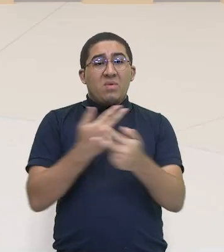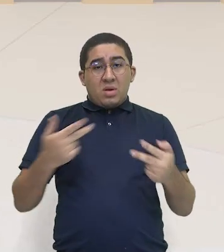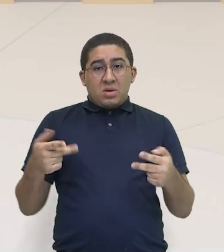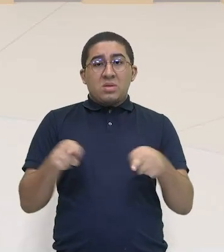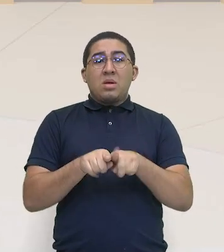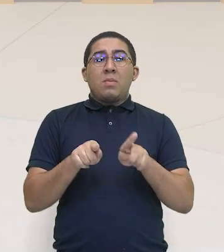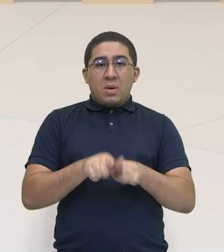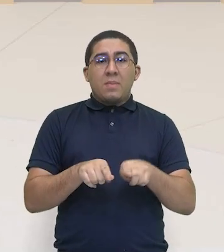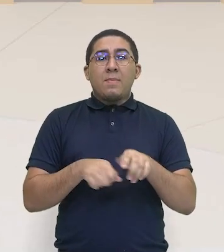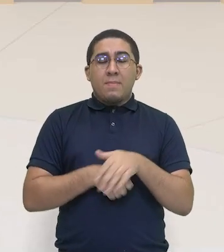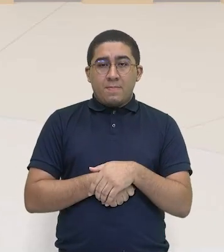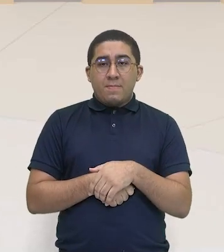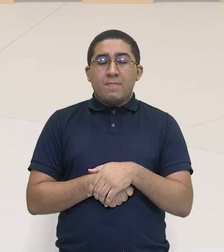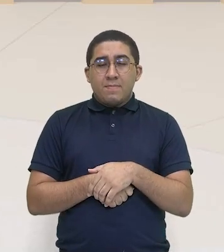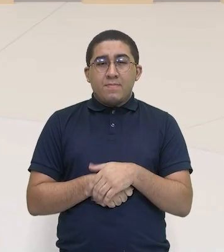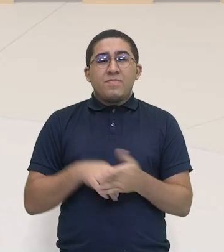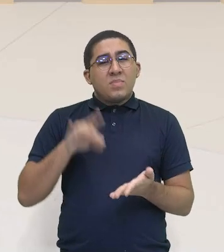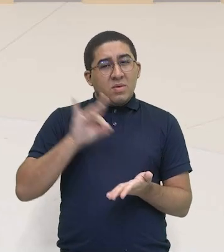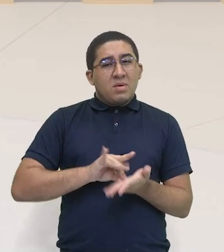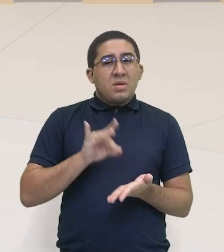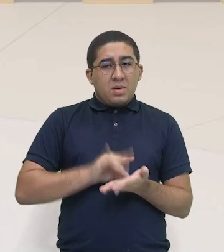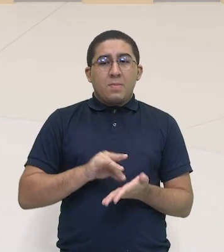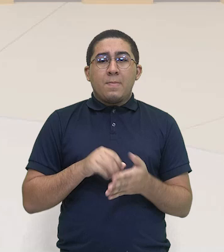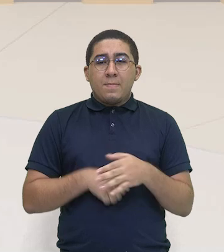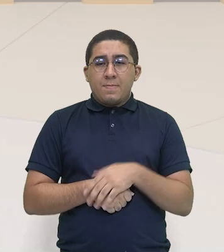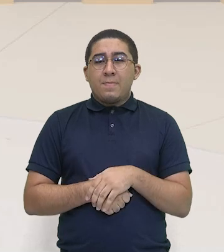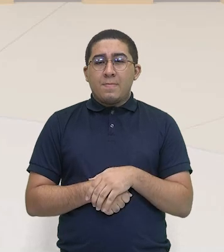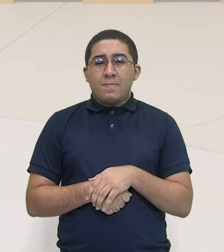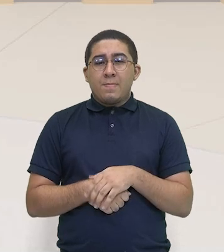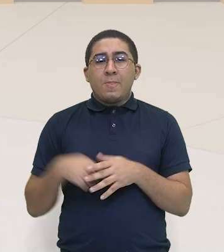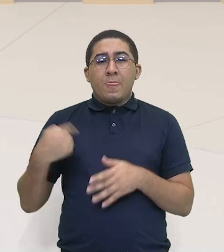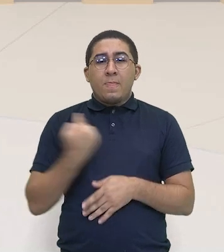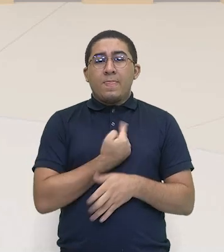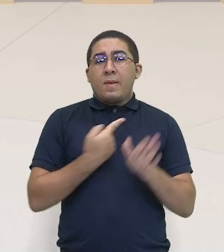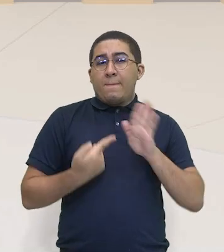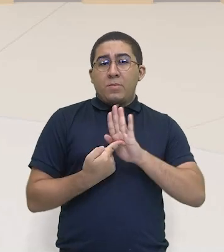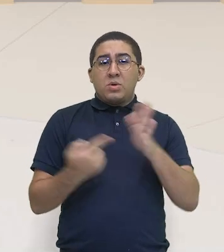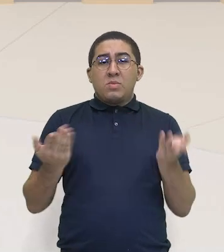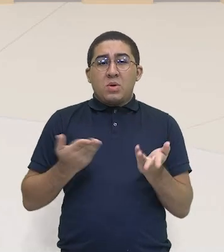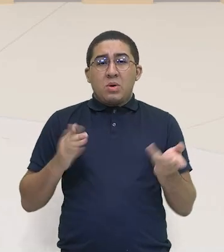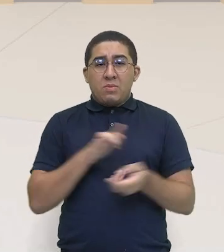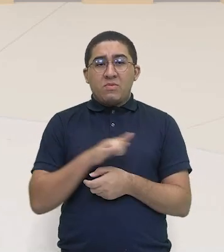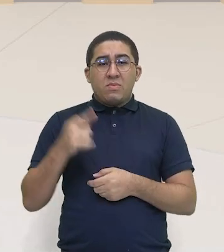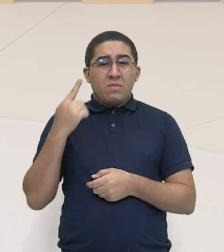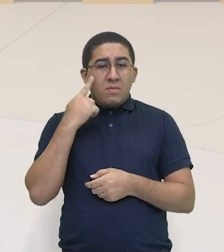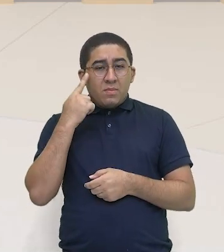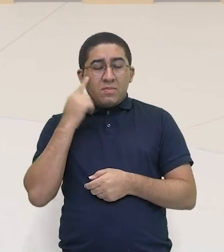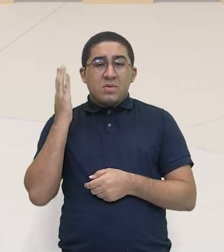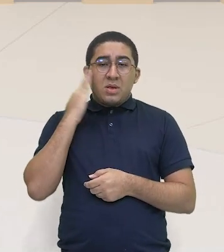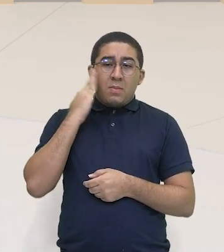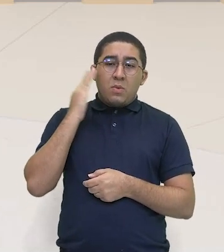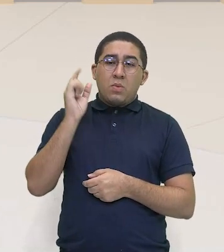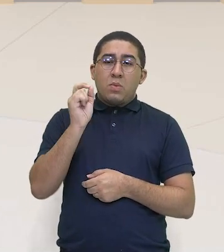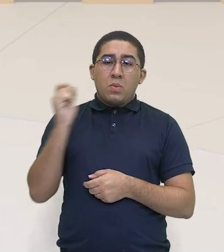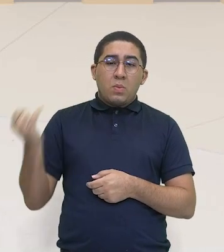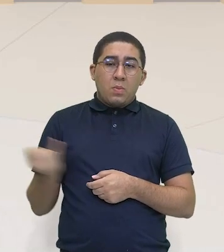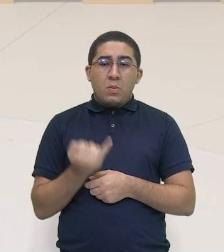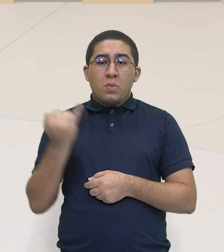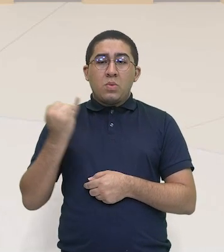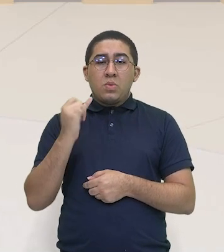É isso mesmo, gente. Então, olha só, nós trouxemos aqui para vocês a importância, né,